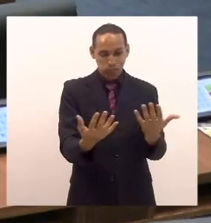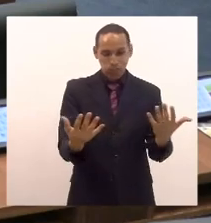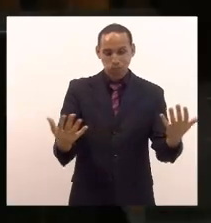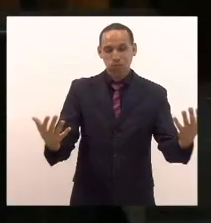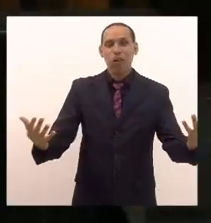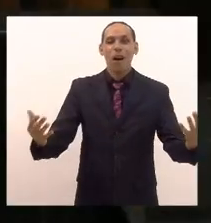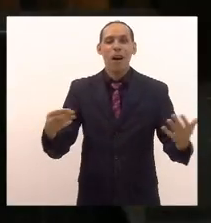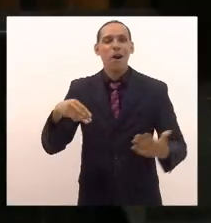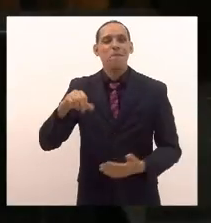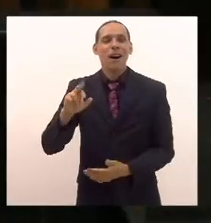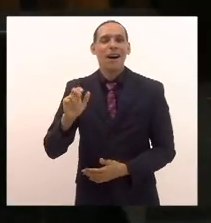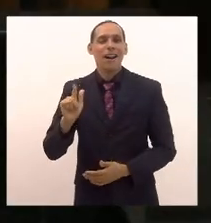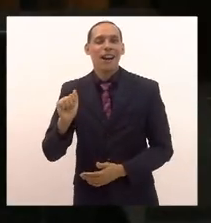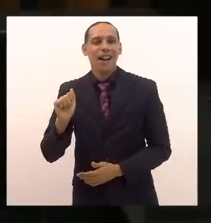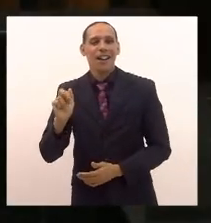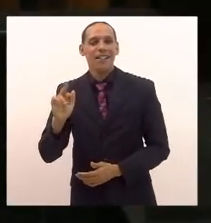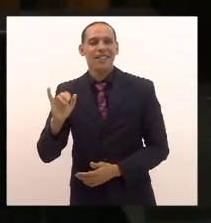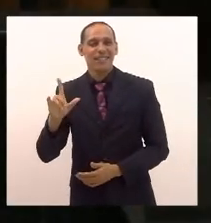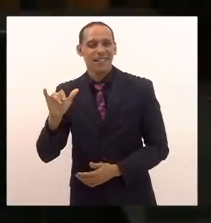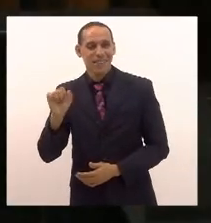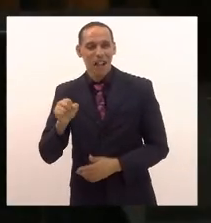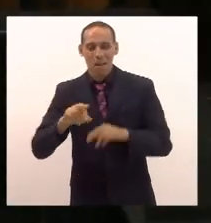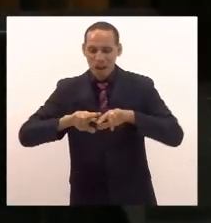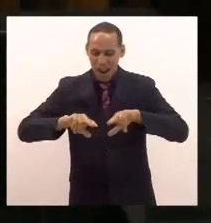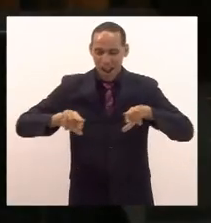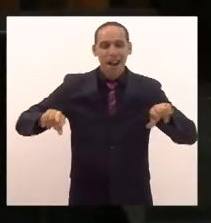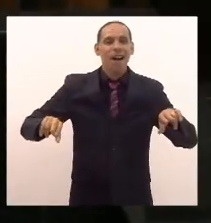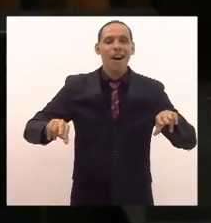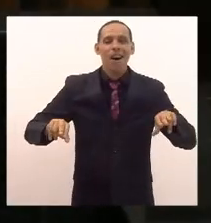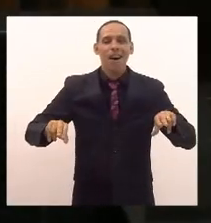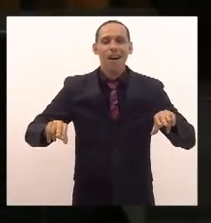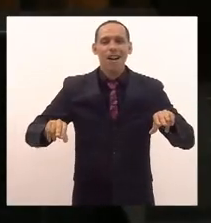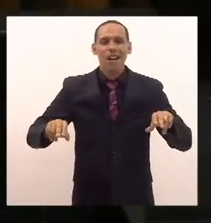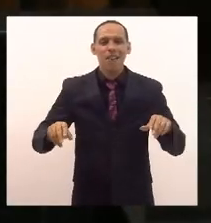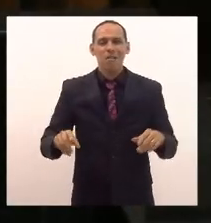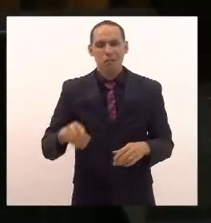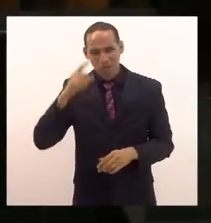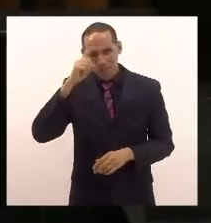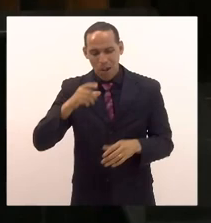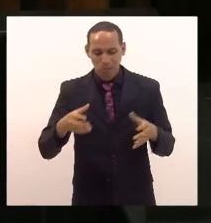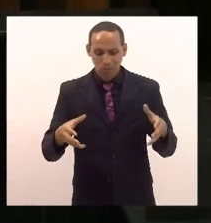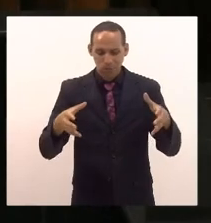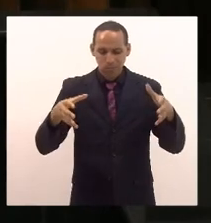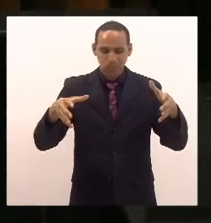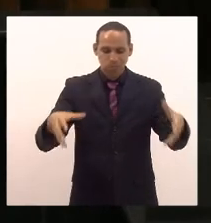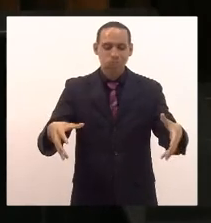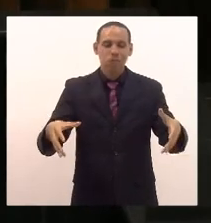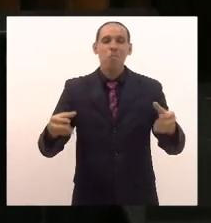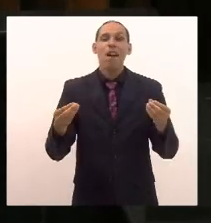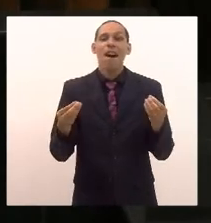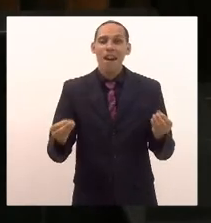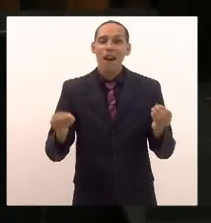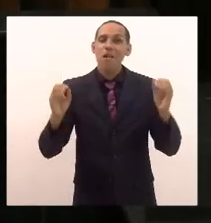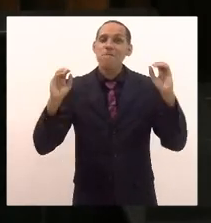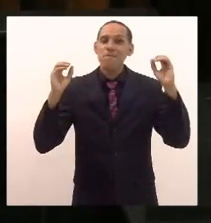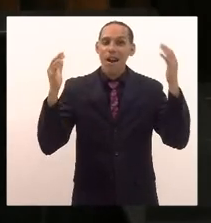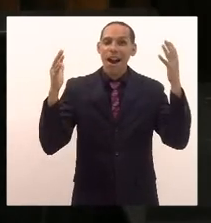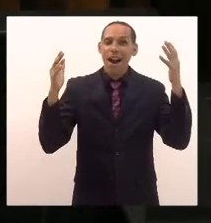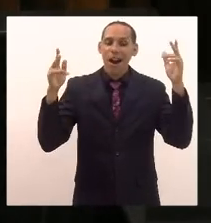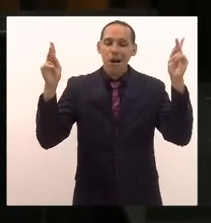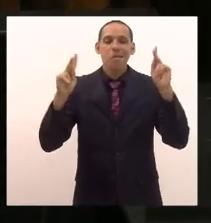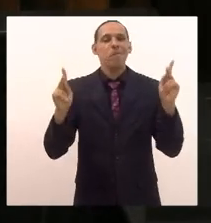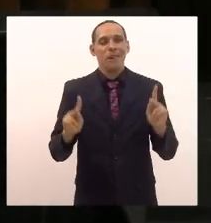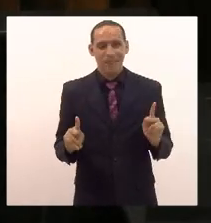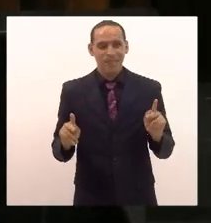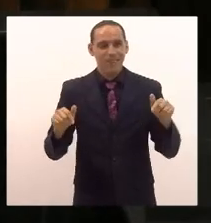entre outras e mandou colocar Possivelmente para que seja celebrado uma paz em